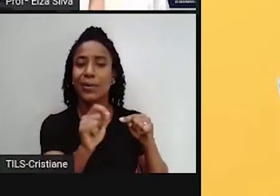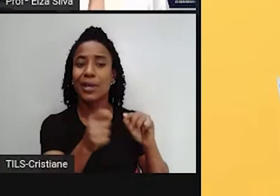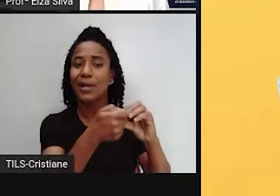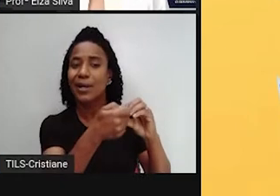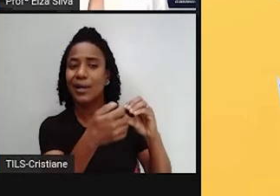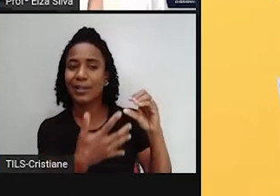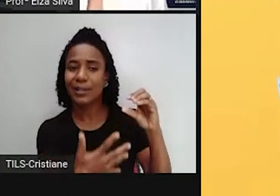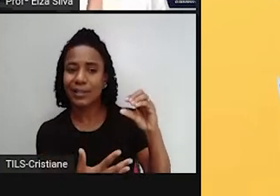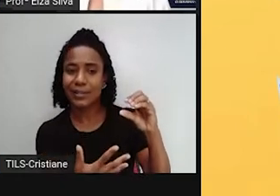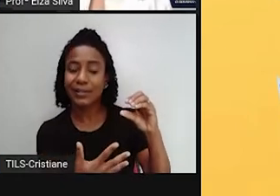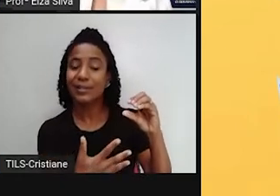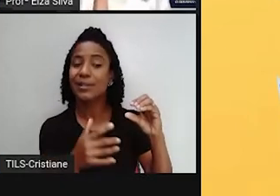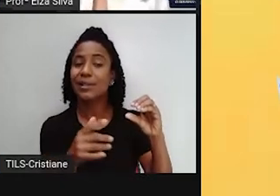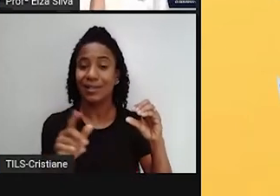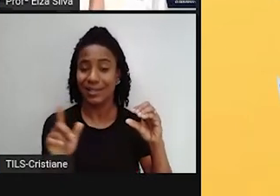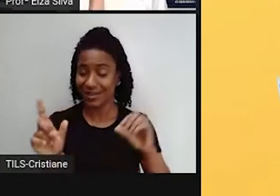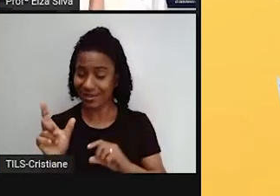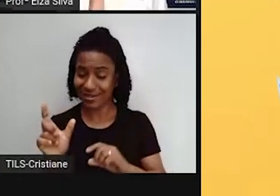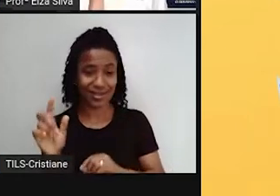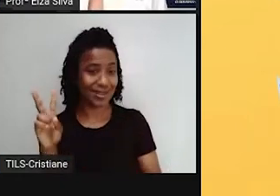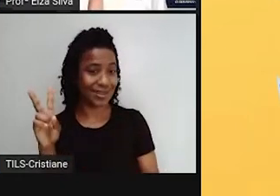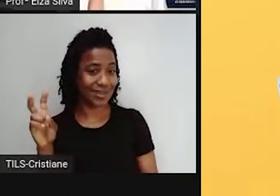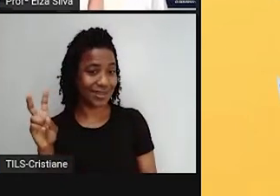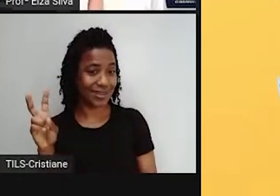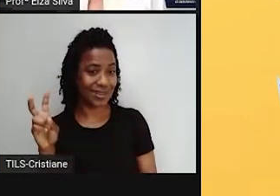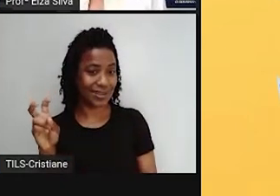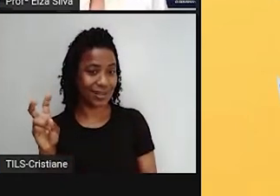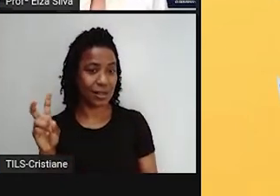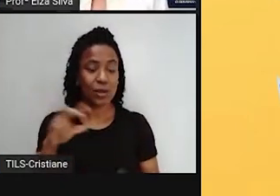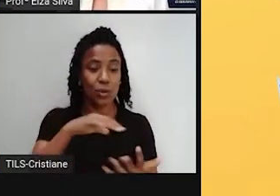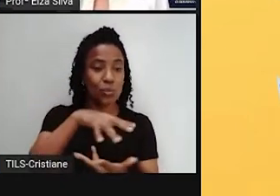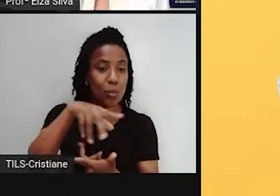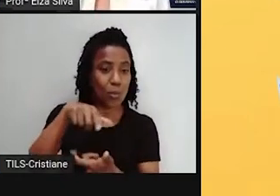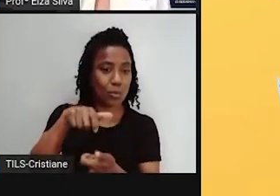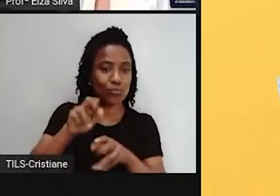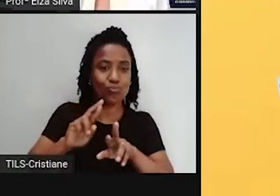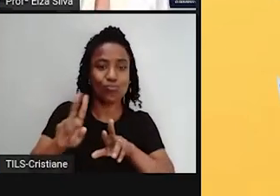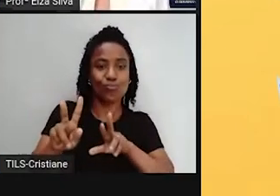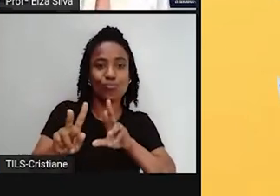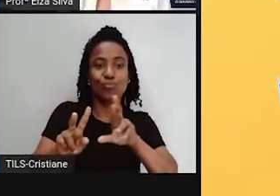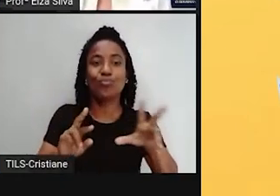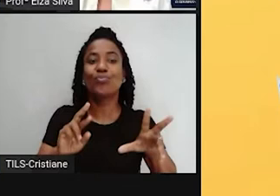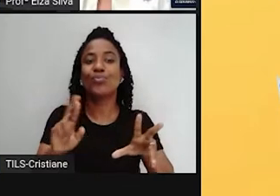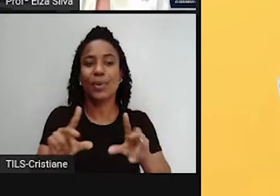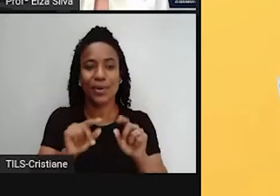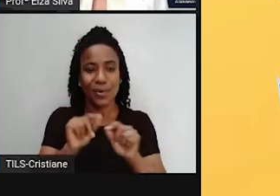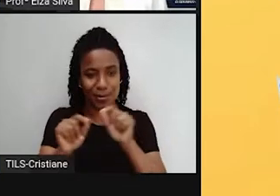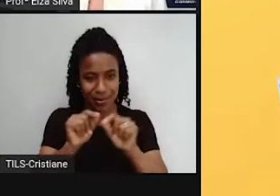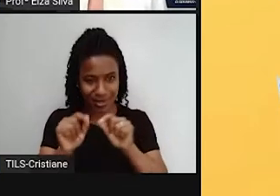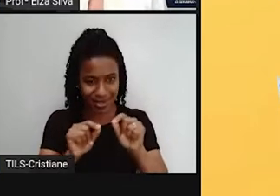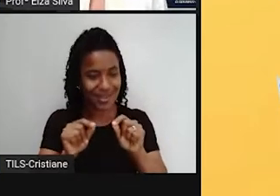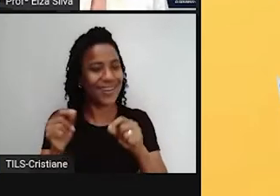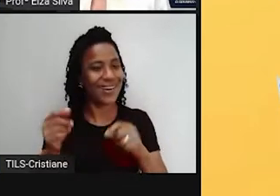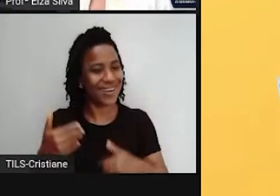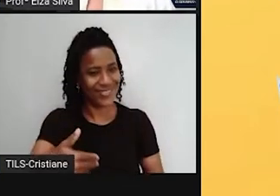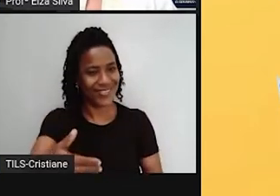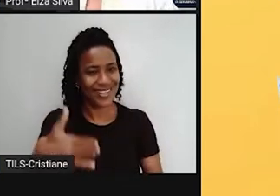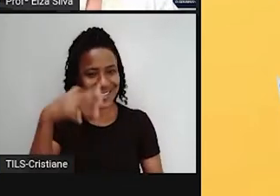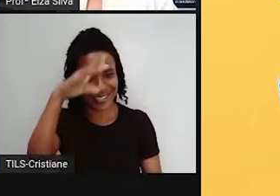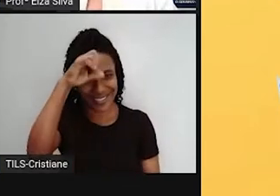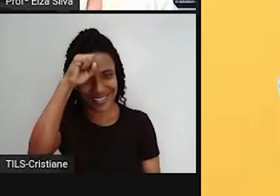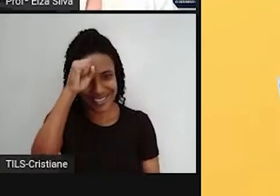diferenças que existem entre eles ao longo do mundo? Então, vamos aprender sobre isso. Okay, students? Let's